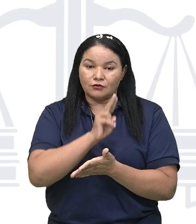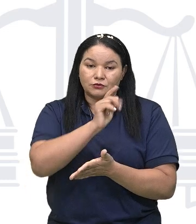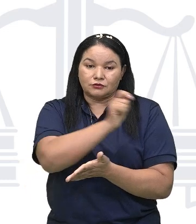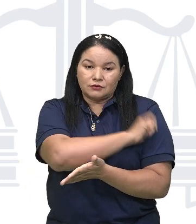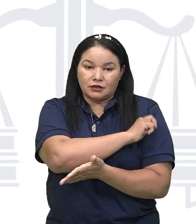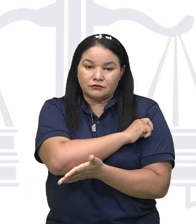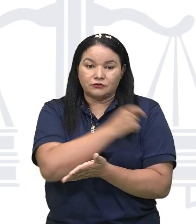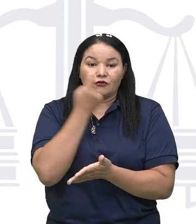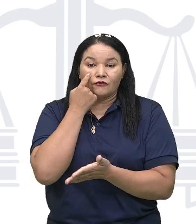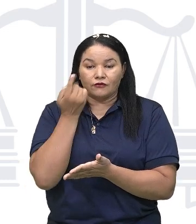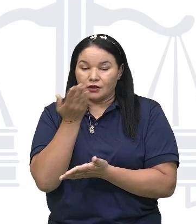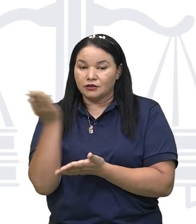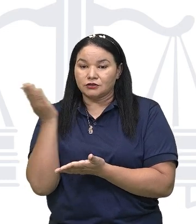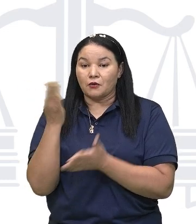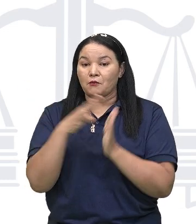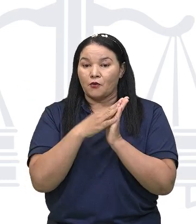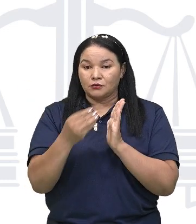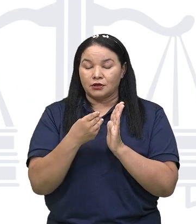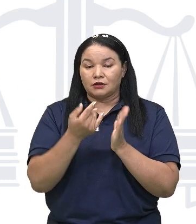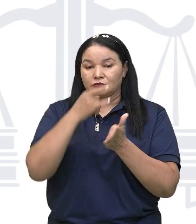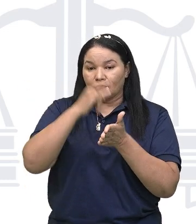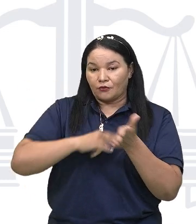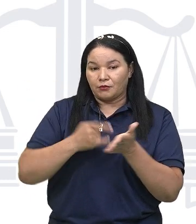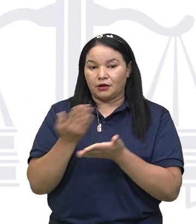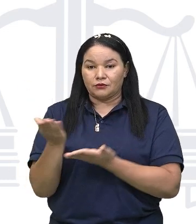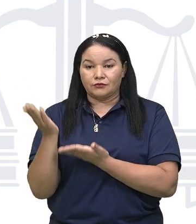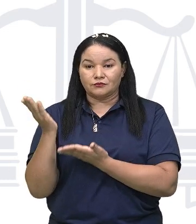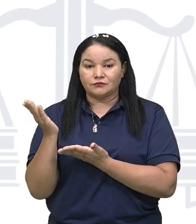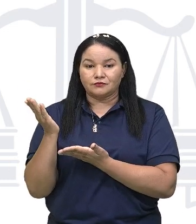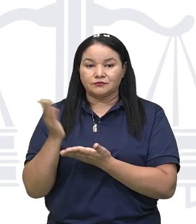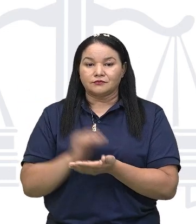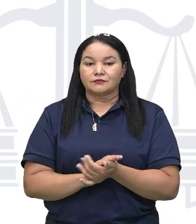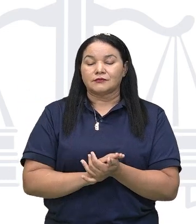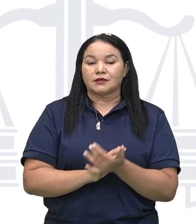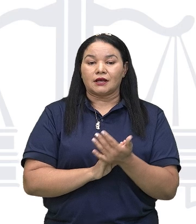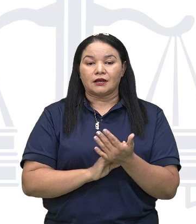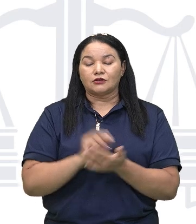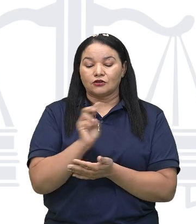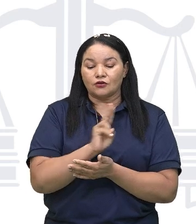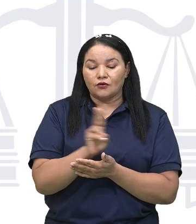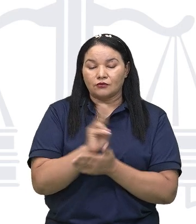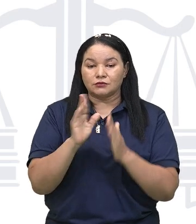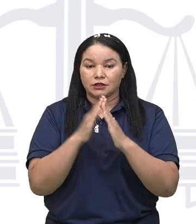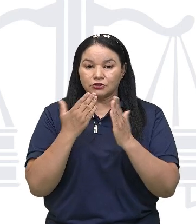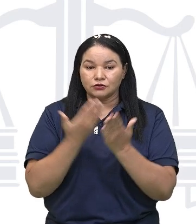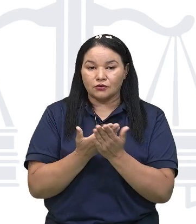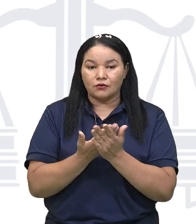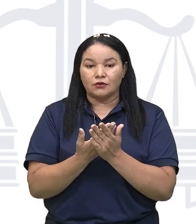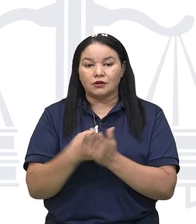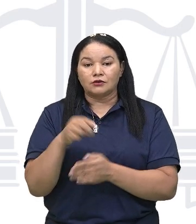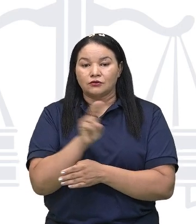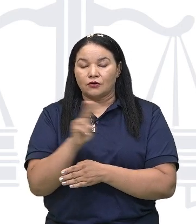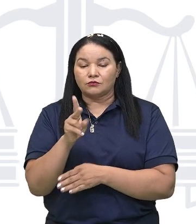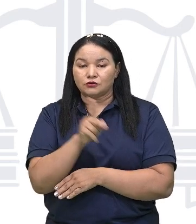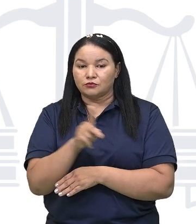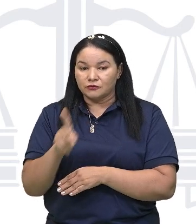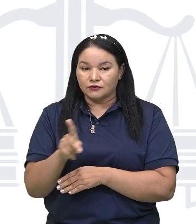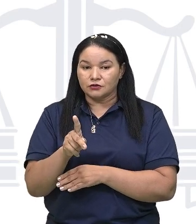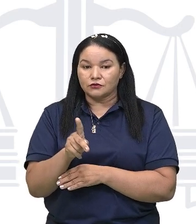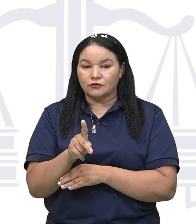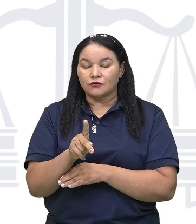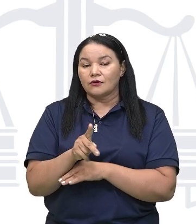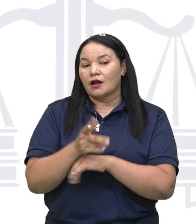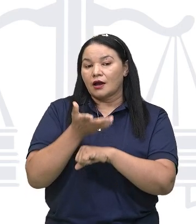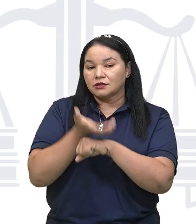fazer esse preenchimento, o nome da escola, o nome do professor presencial, o ensino, né, o